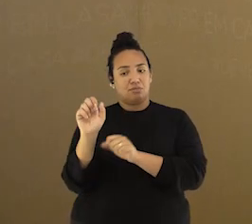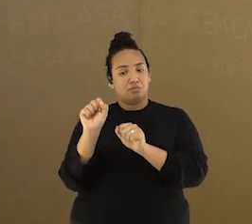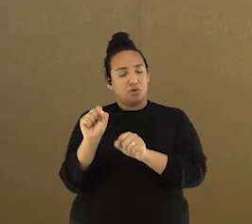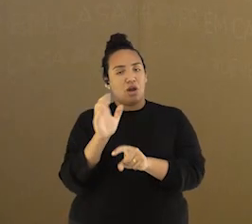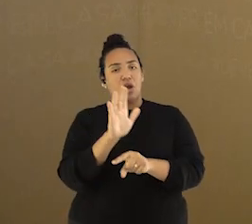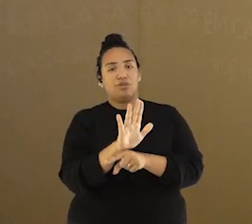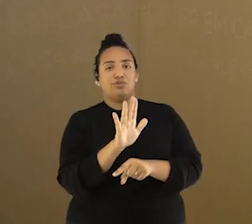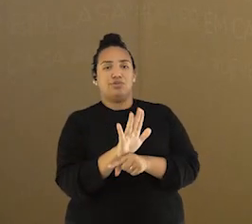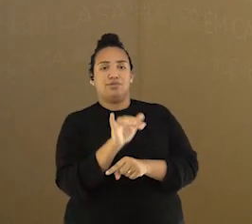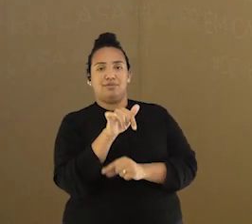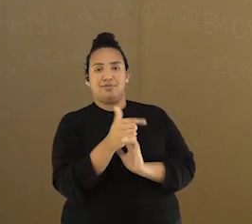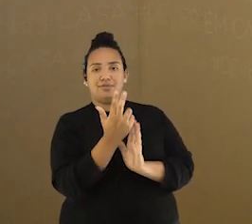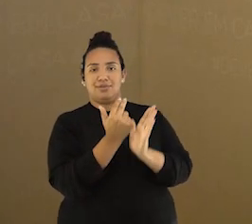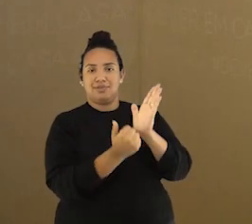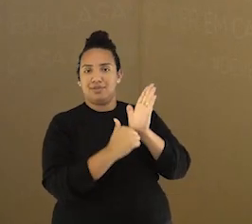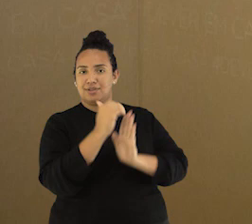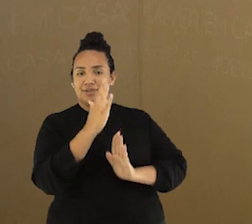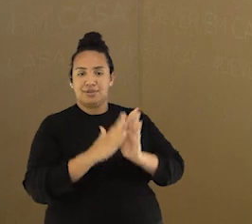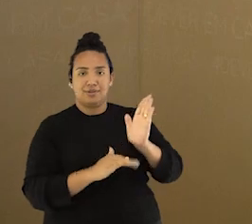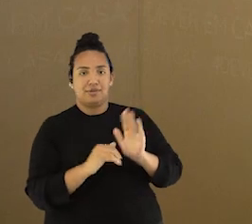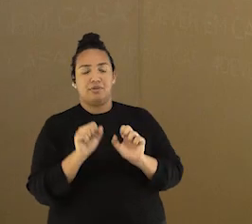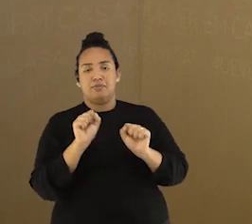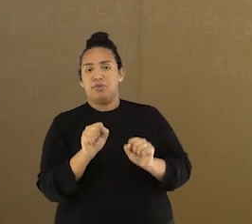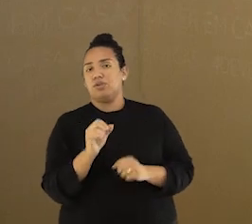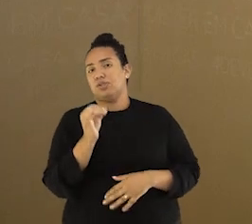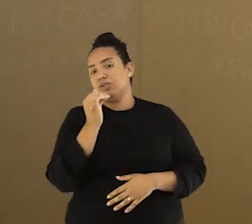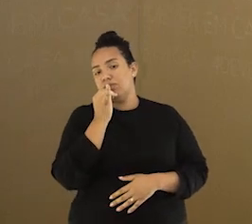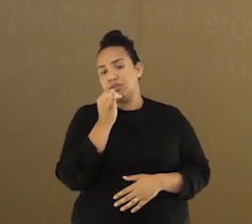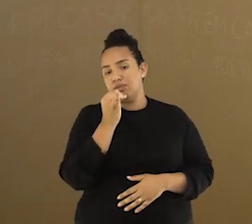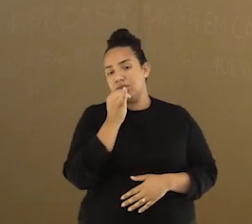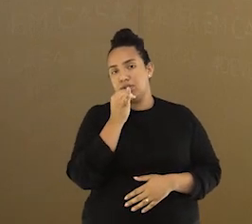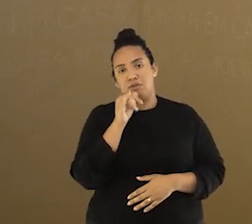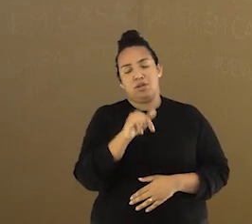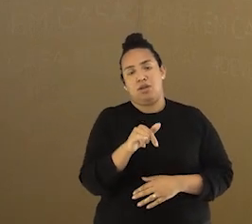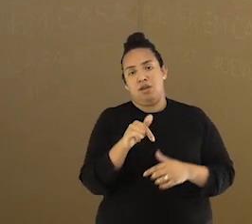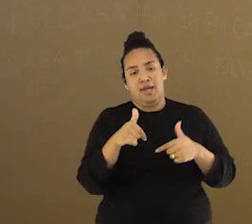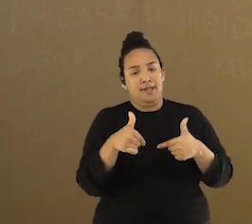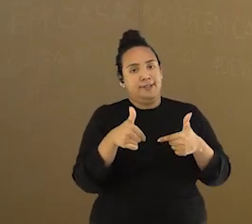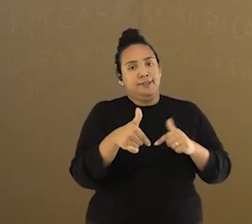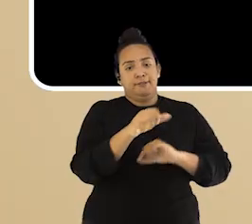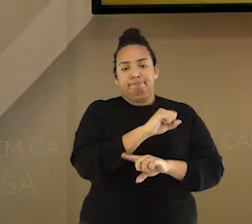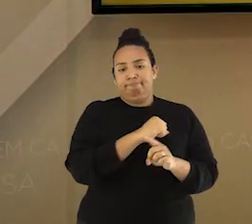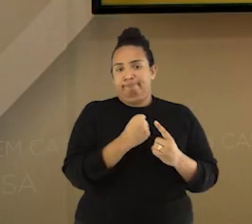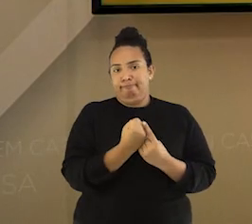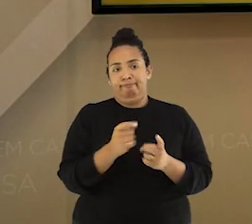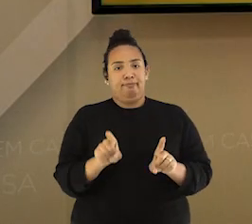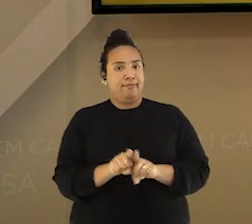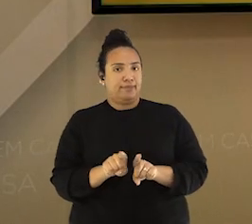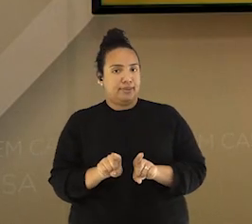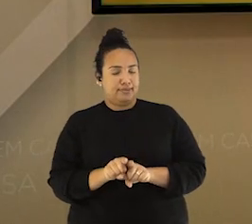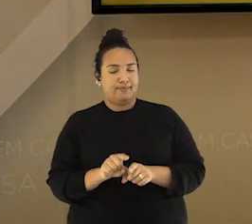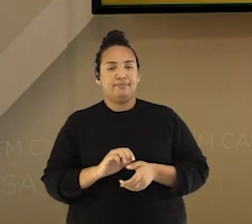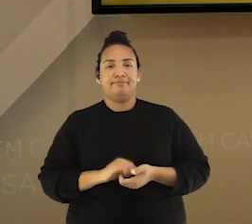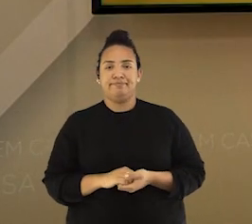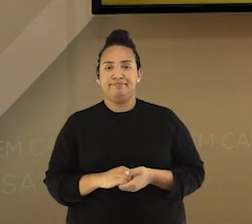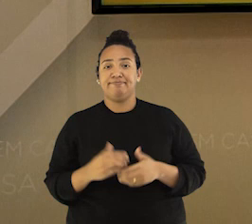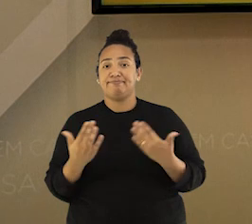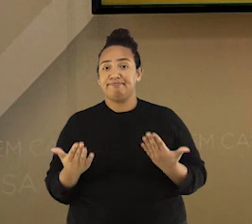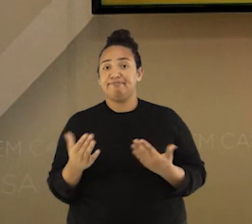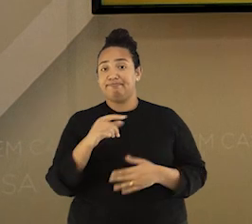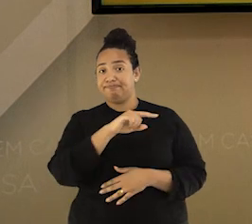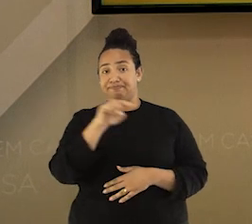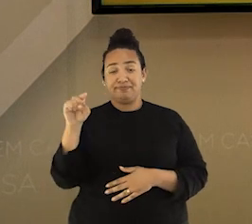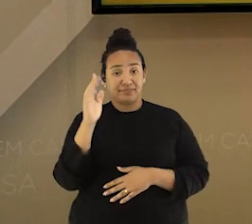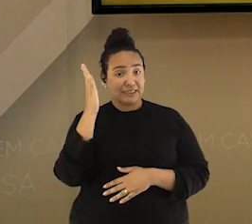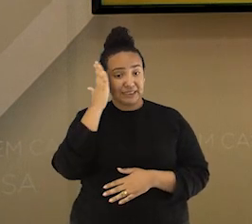obras, seja elas como matéria ou mesmo como práticas sociais. Você sabe o que é um